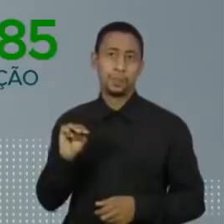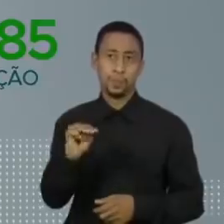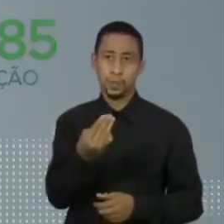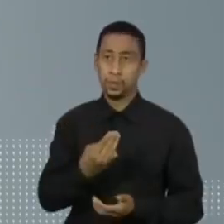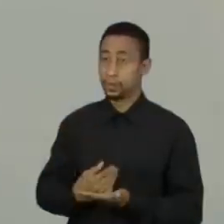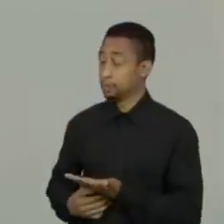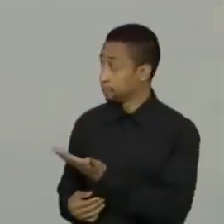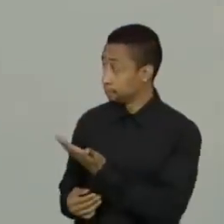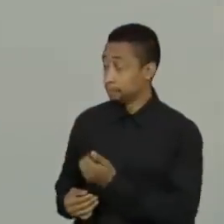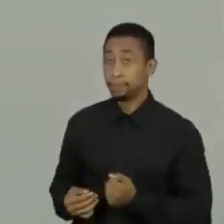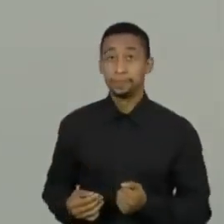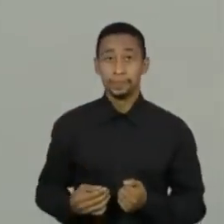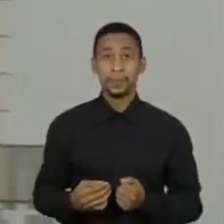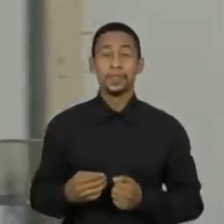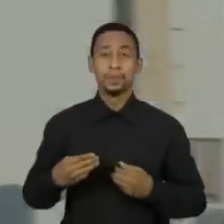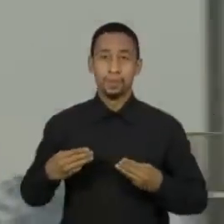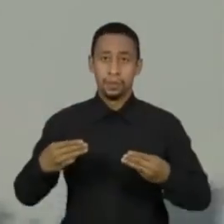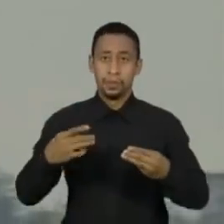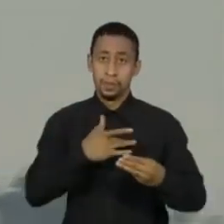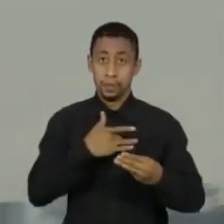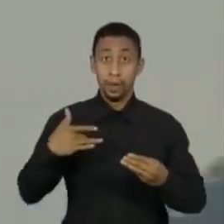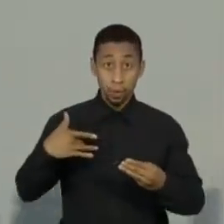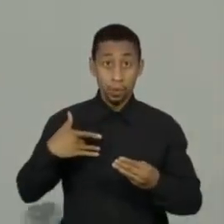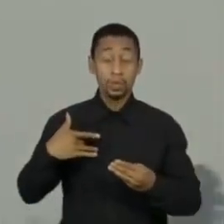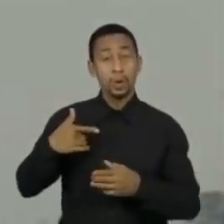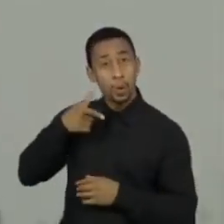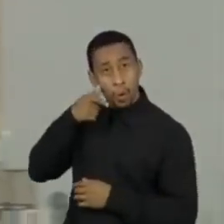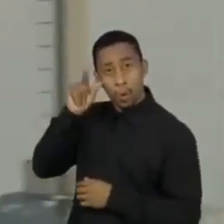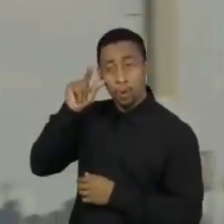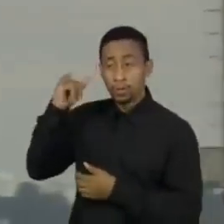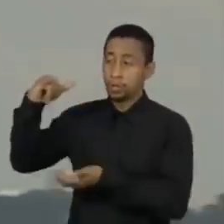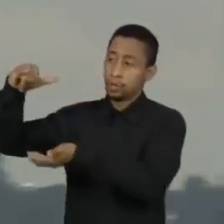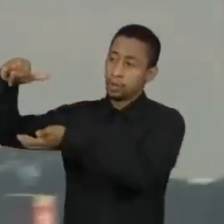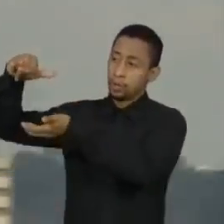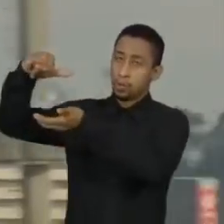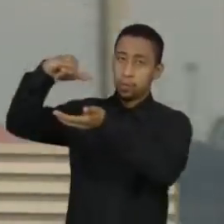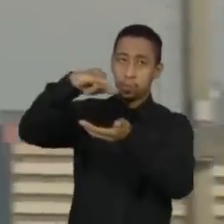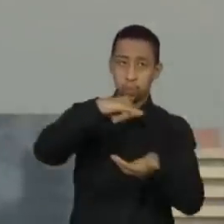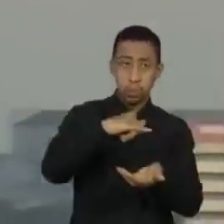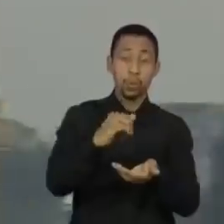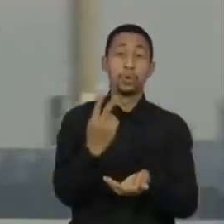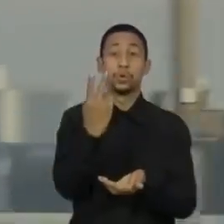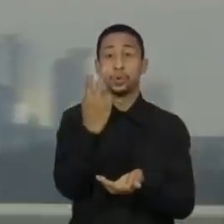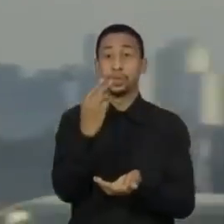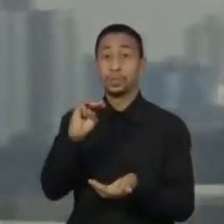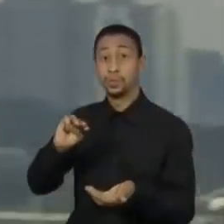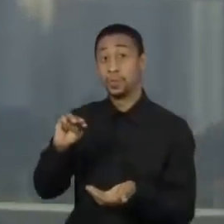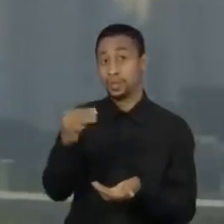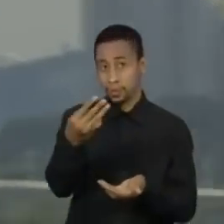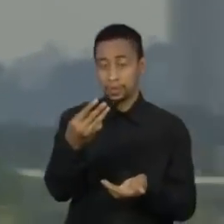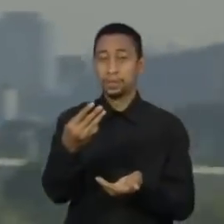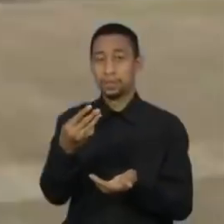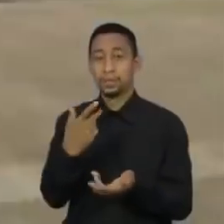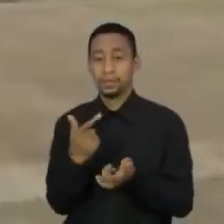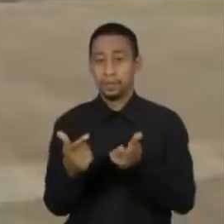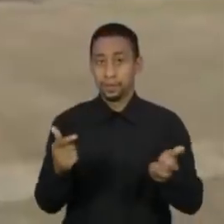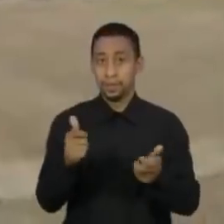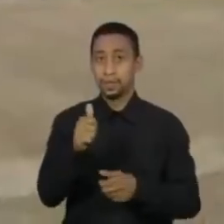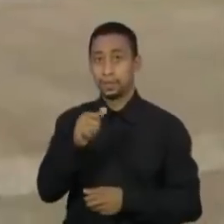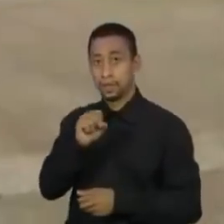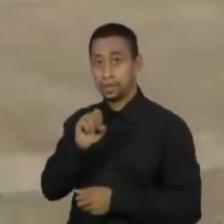milhões a segunda o Ministério da Saúde recebeu ontem mais dois milhões de doses da vacina Astra zeneca